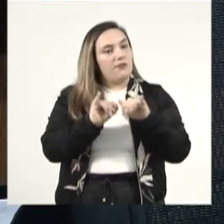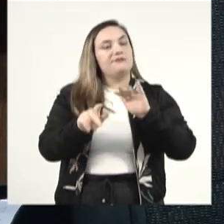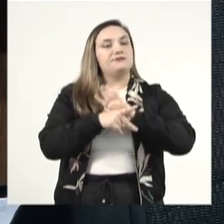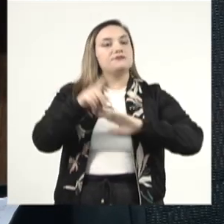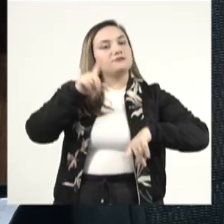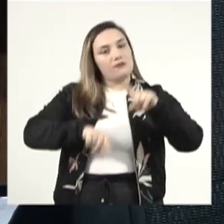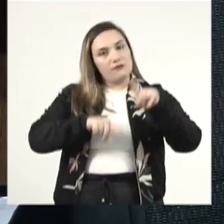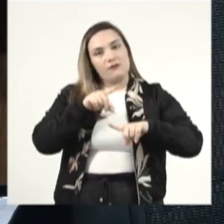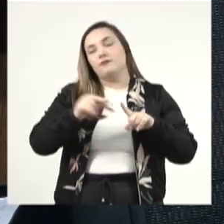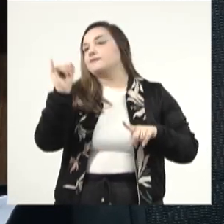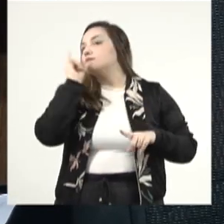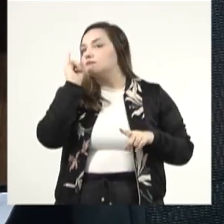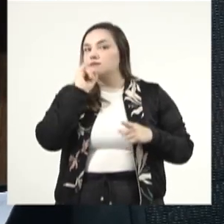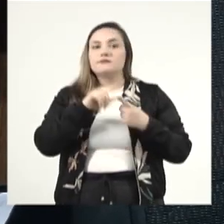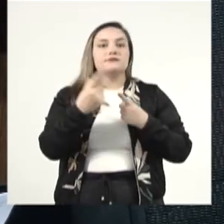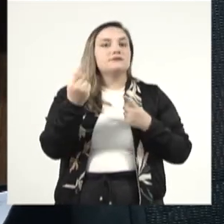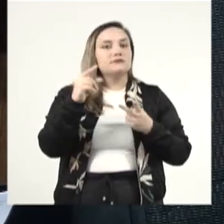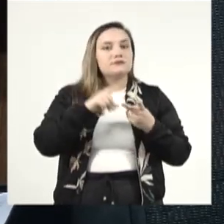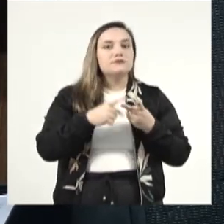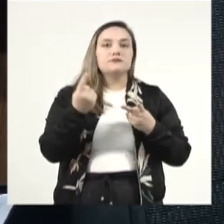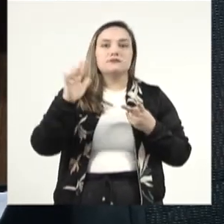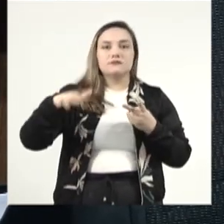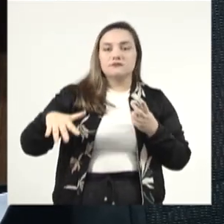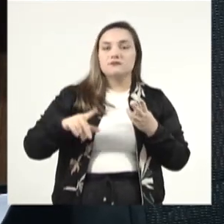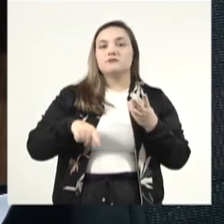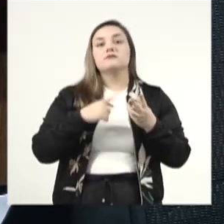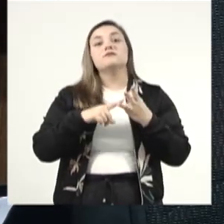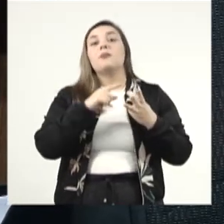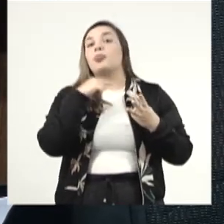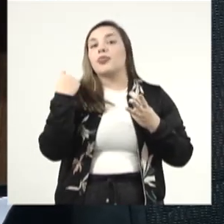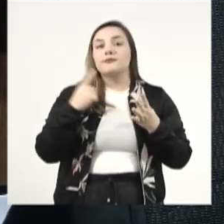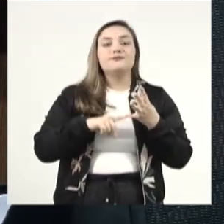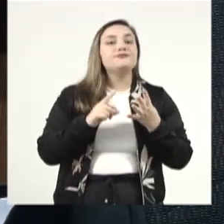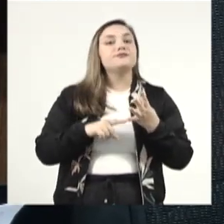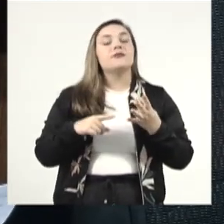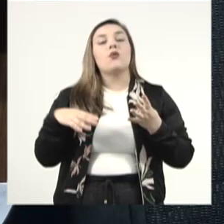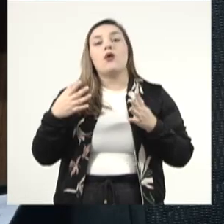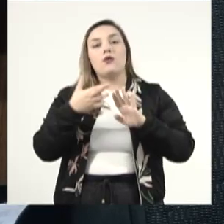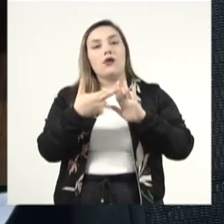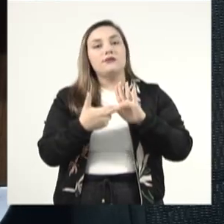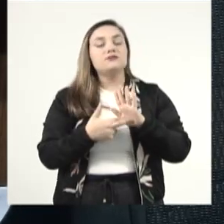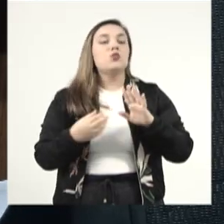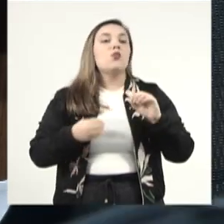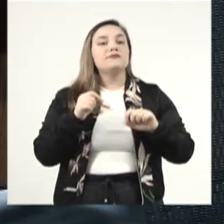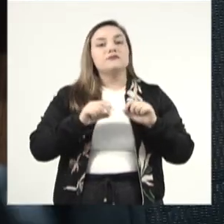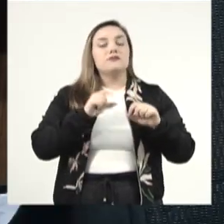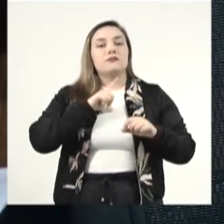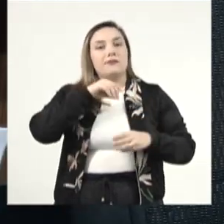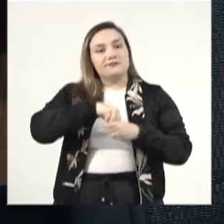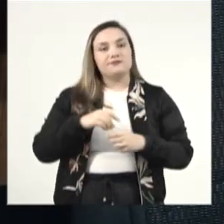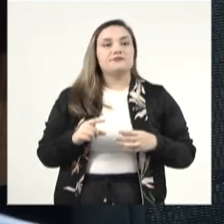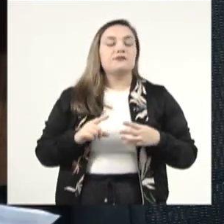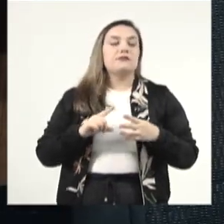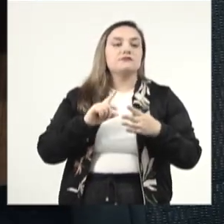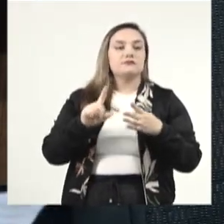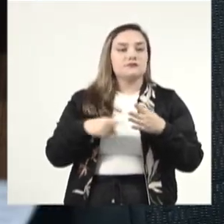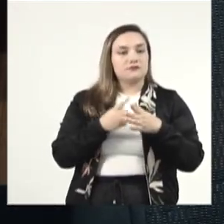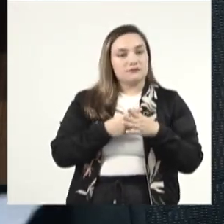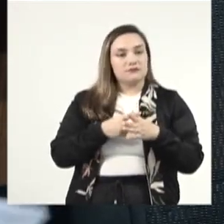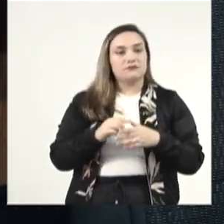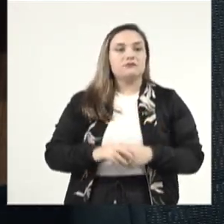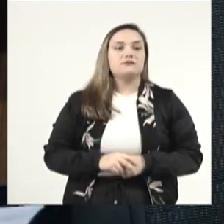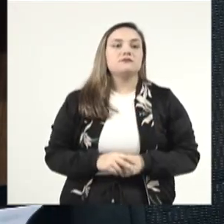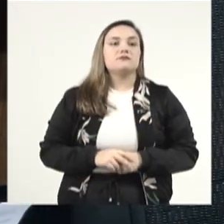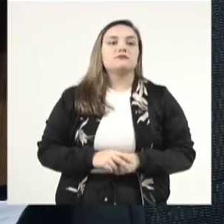produtos, tais como preços, ofertas, data de validade, especificações e o que mais se fizer necessário. 6. Empacotar